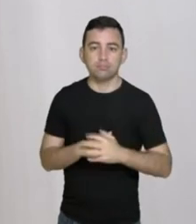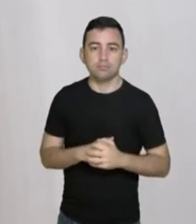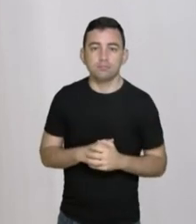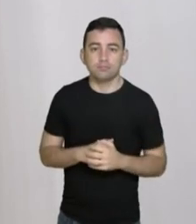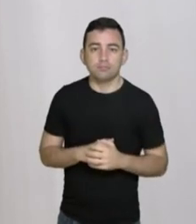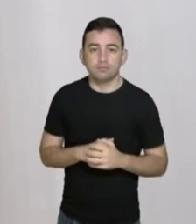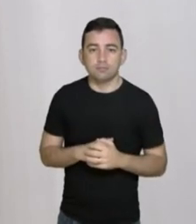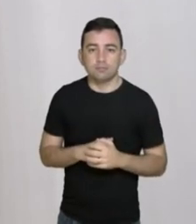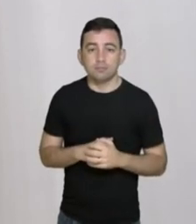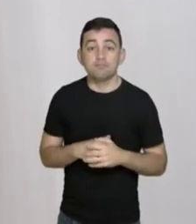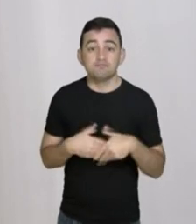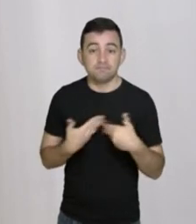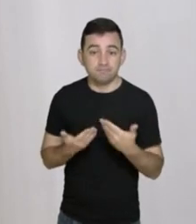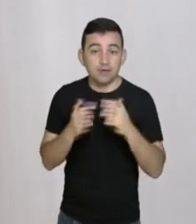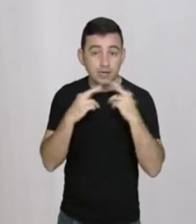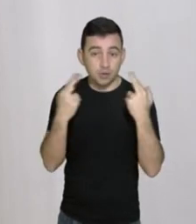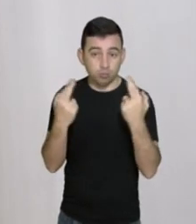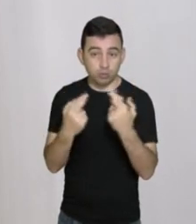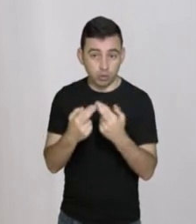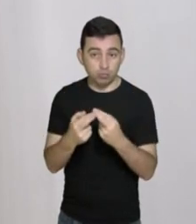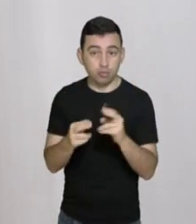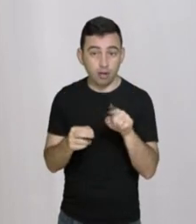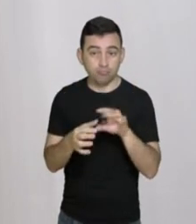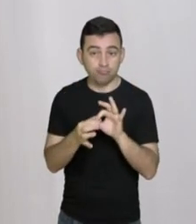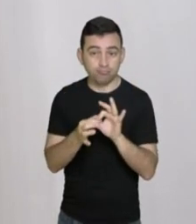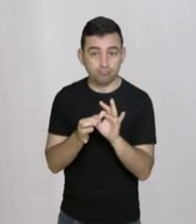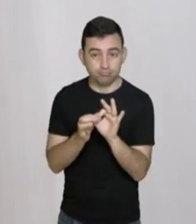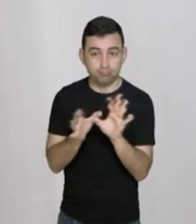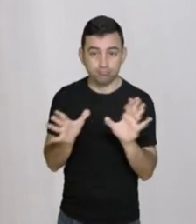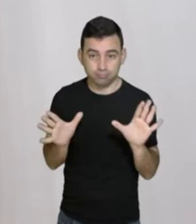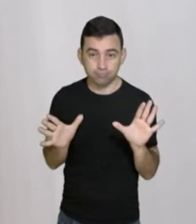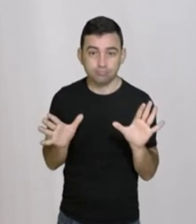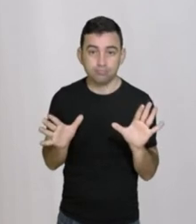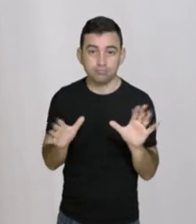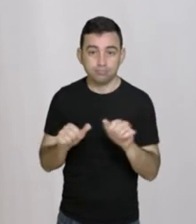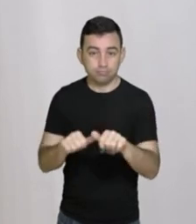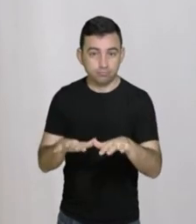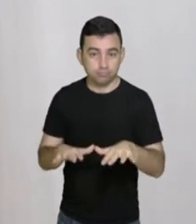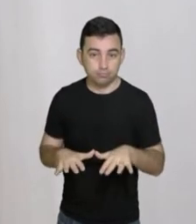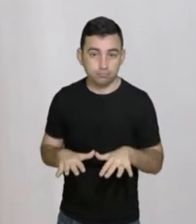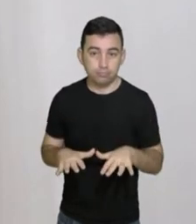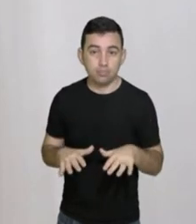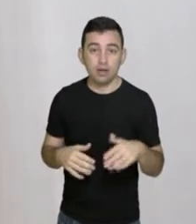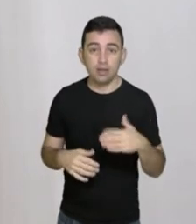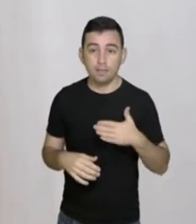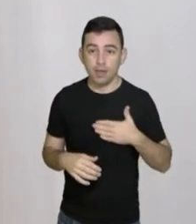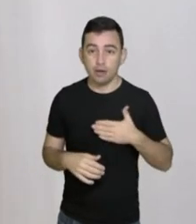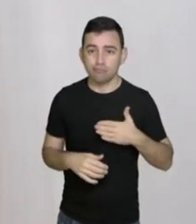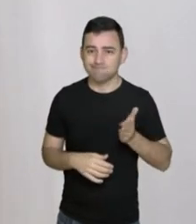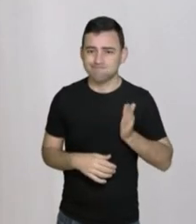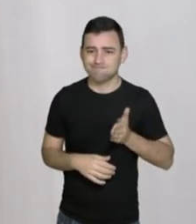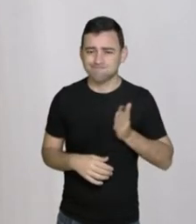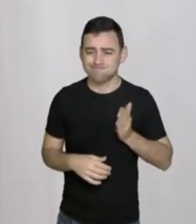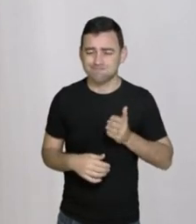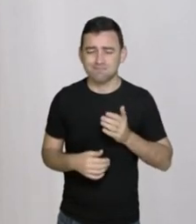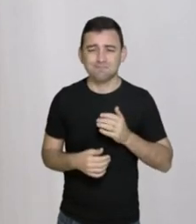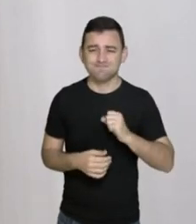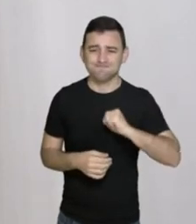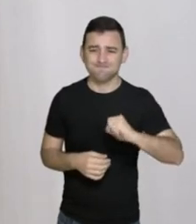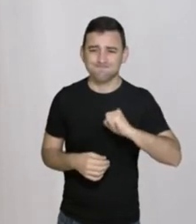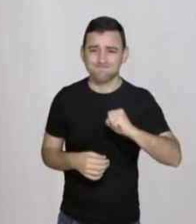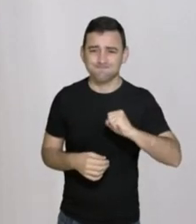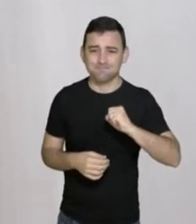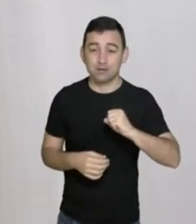A audiência será aberta. Eu estou aqui com o meu coração pulsando